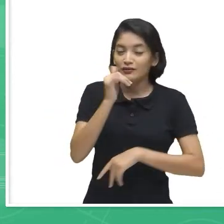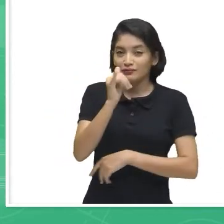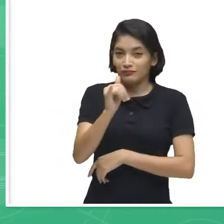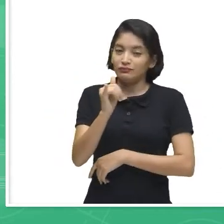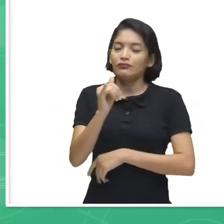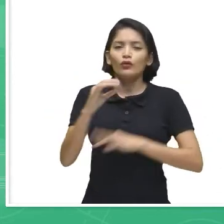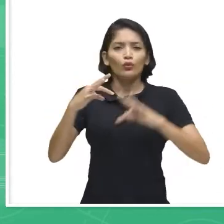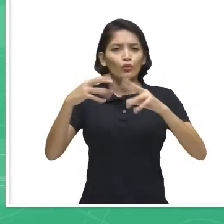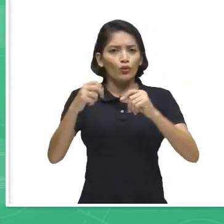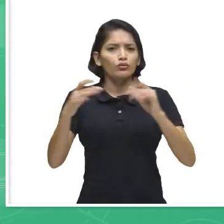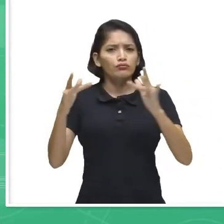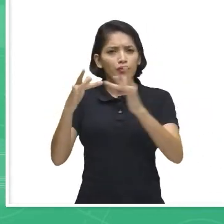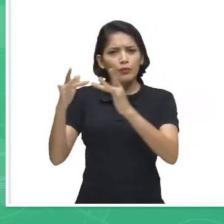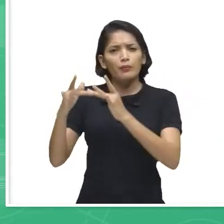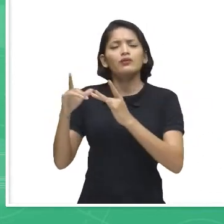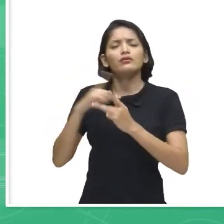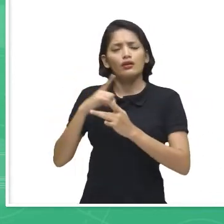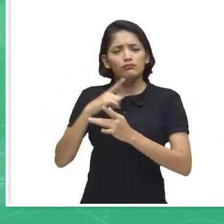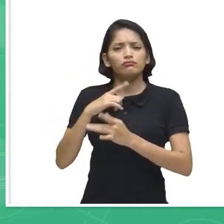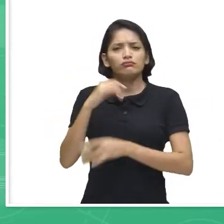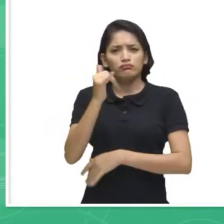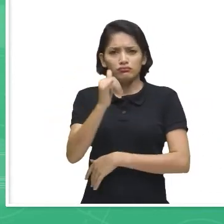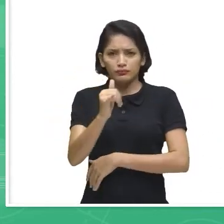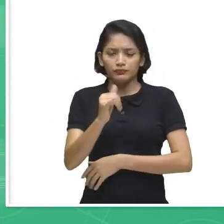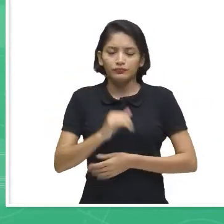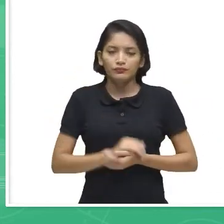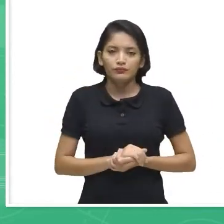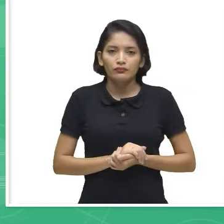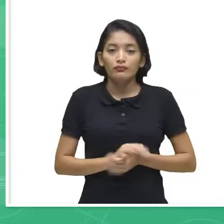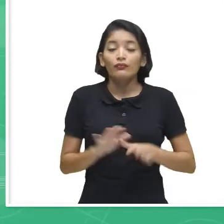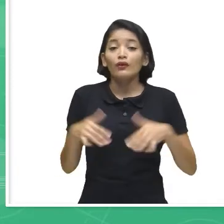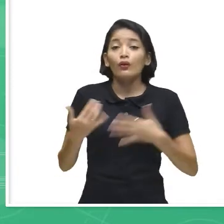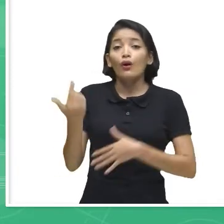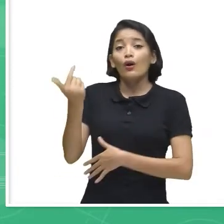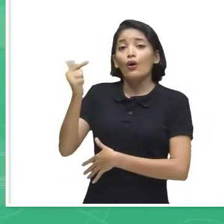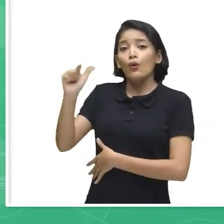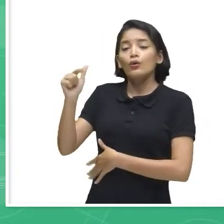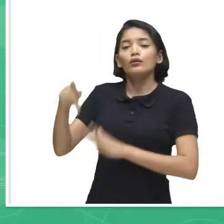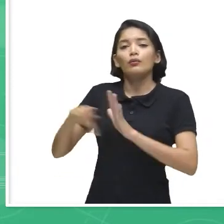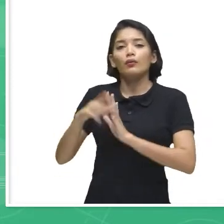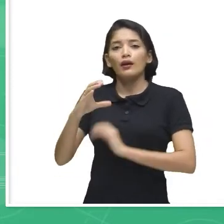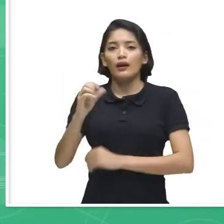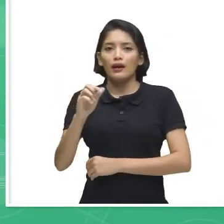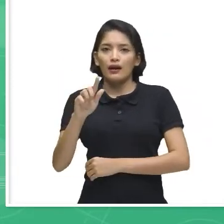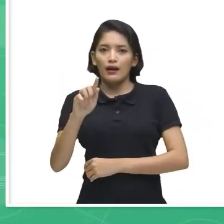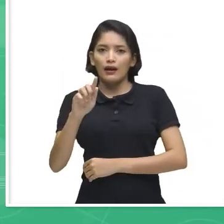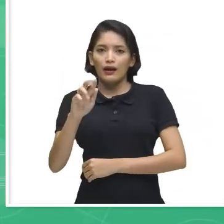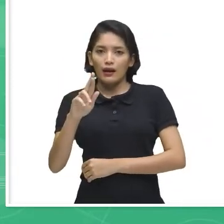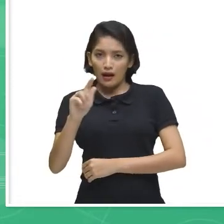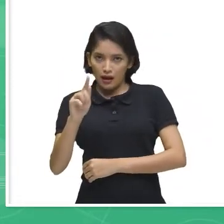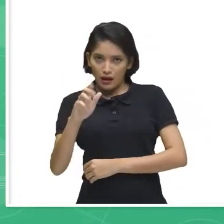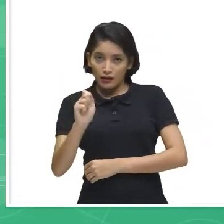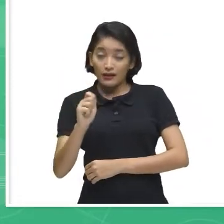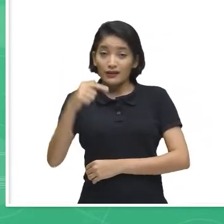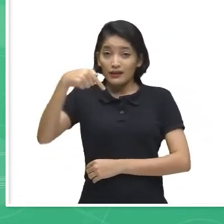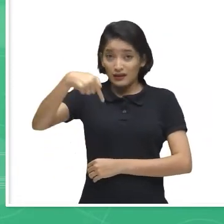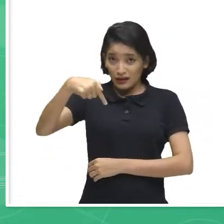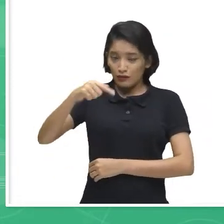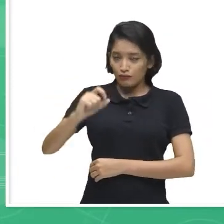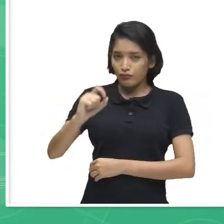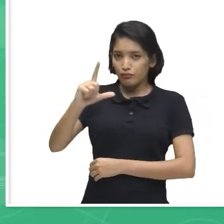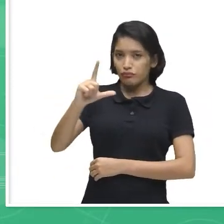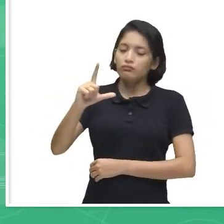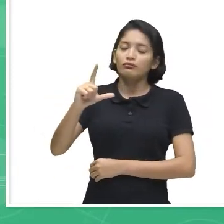têm o mesmo valor de potencial elétrico. Qual é a superfície equipotencial de uma carga elétrica Qzão? São esferas